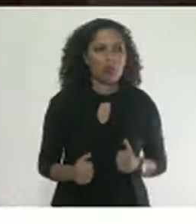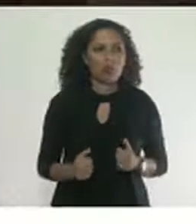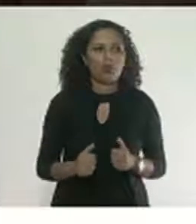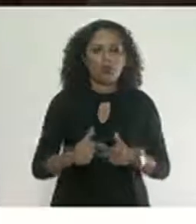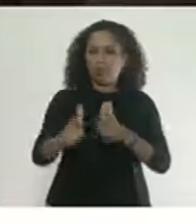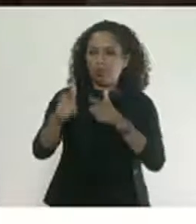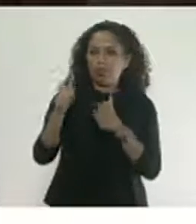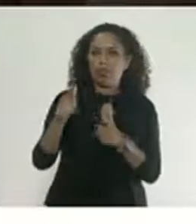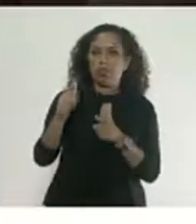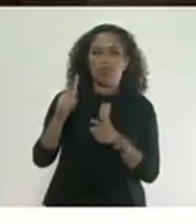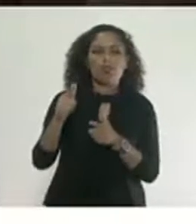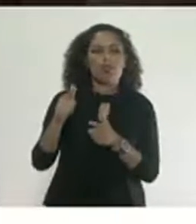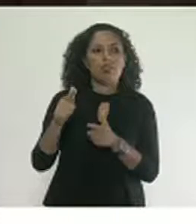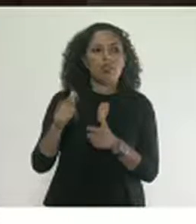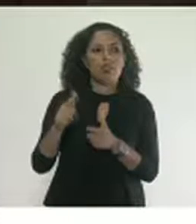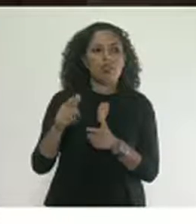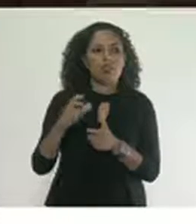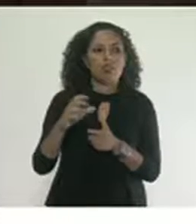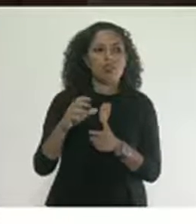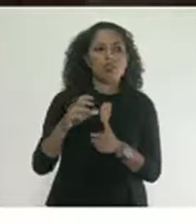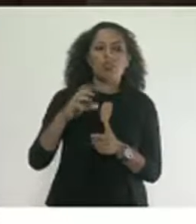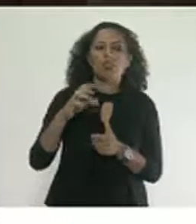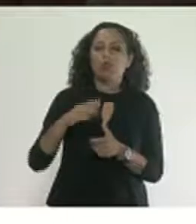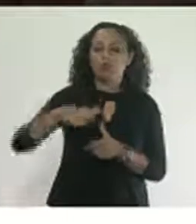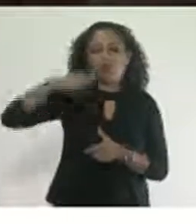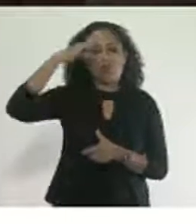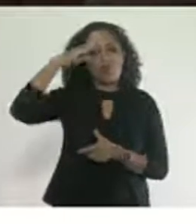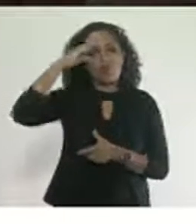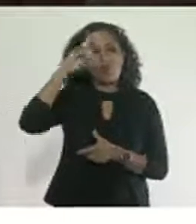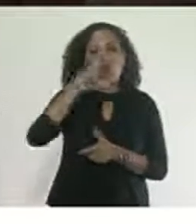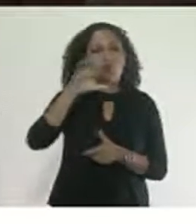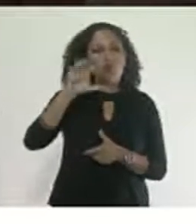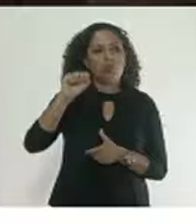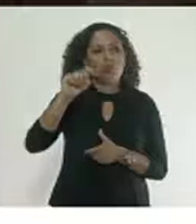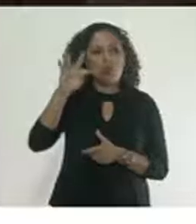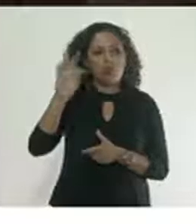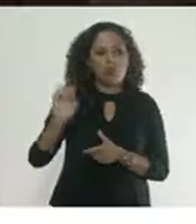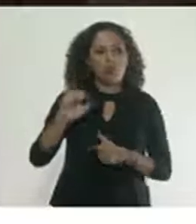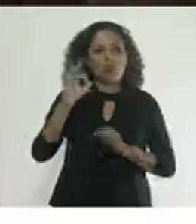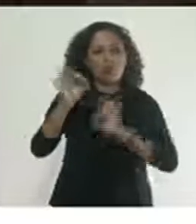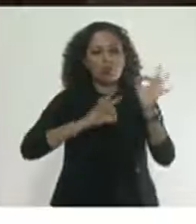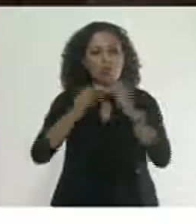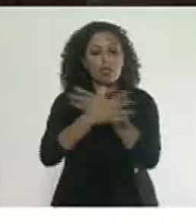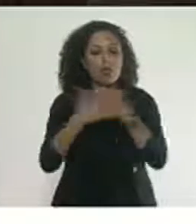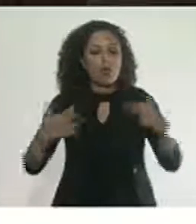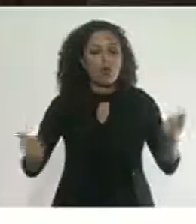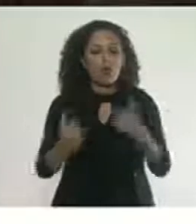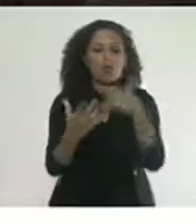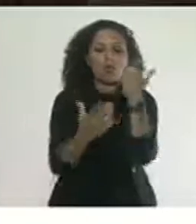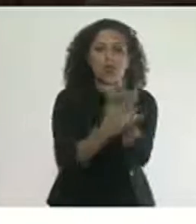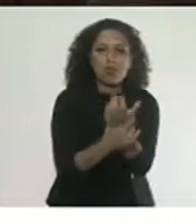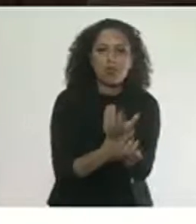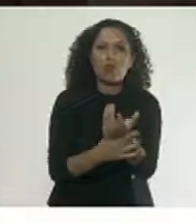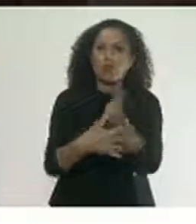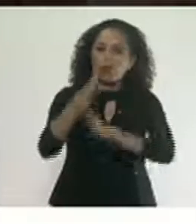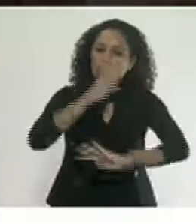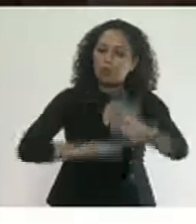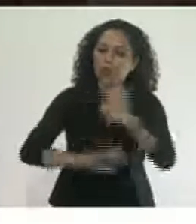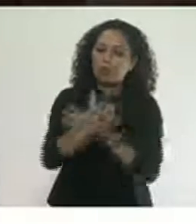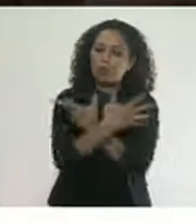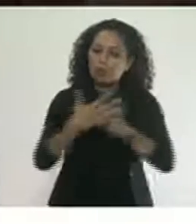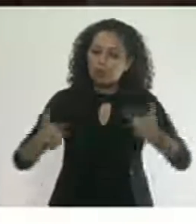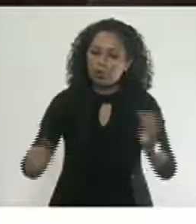do Exército, do Comando Militar do Leste, adote algumas medidas de segurança visando um